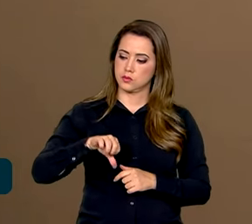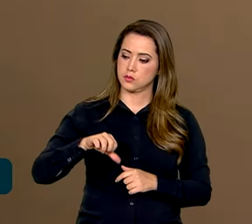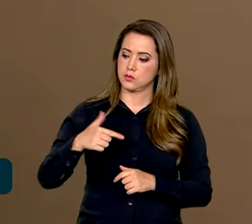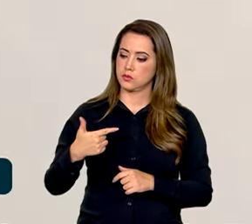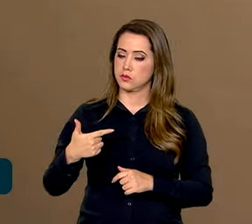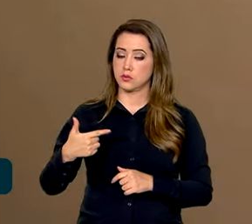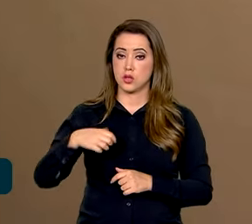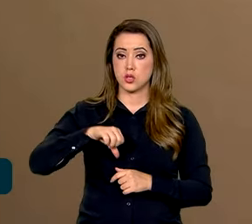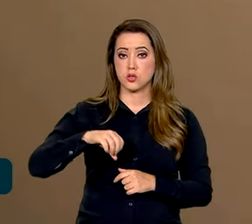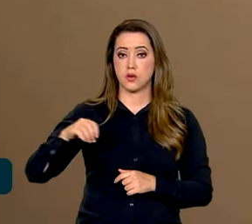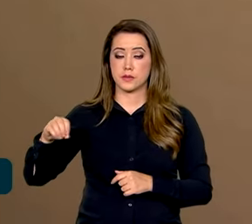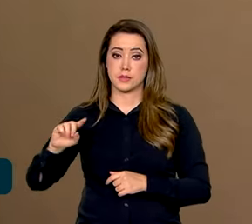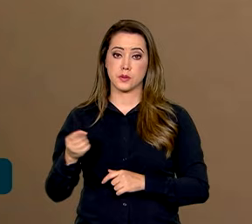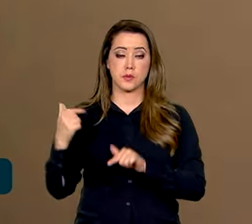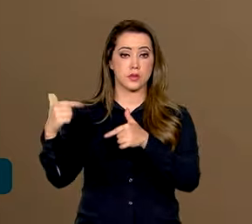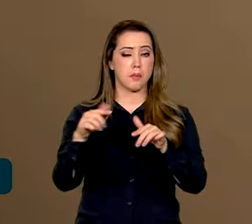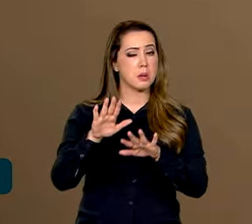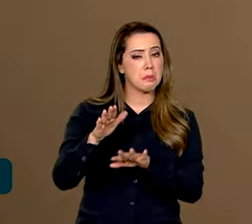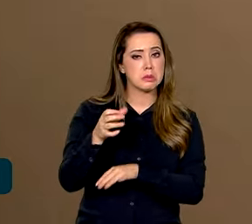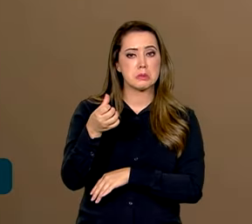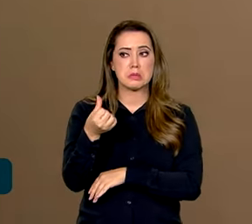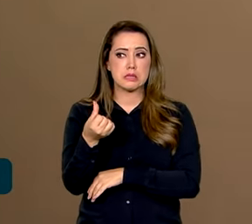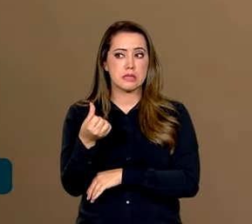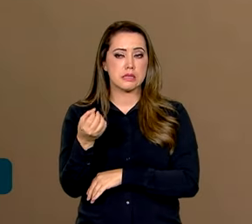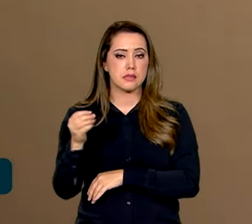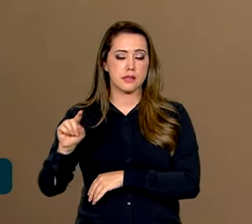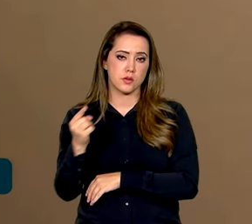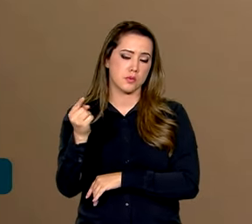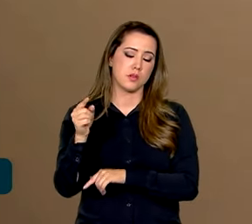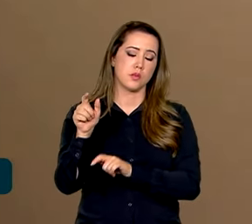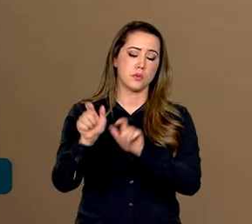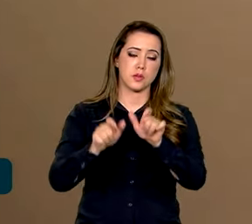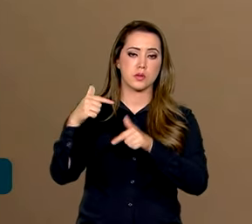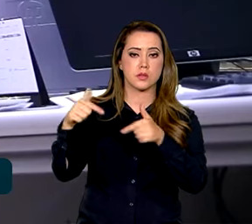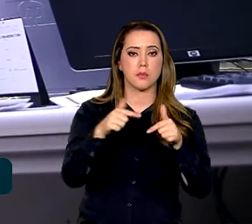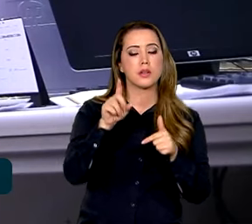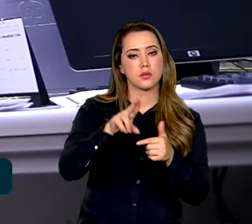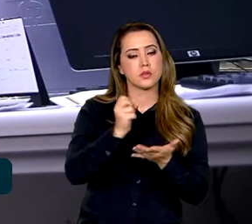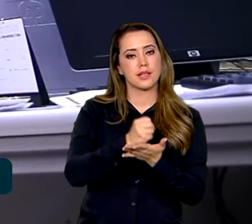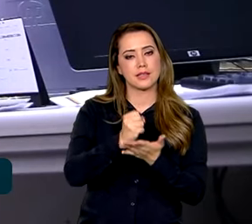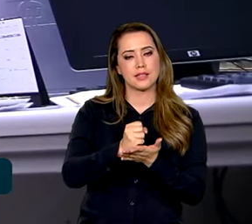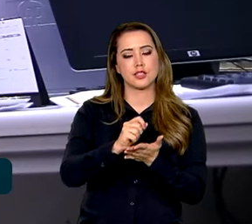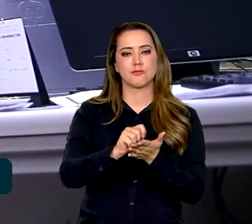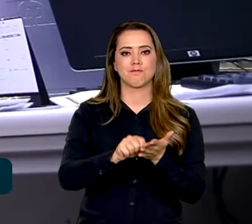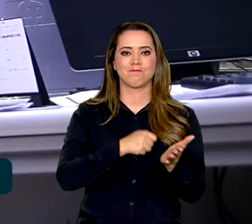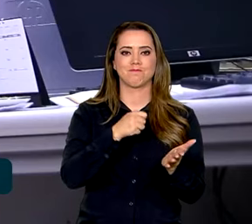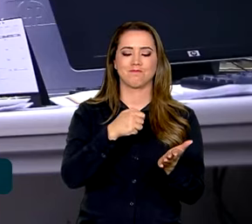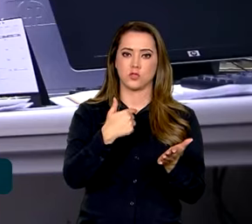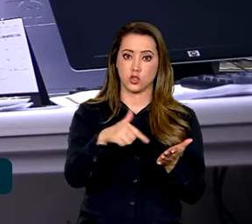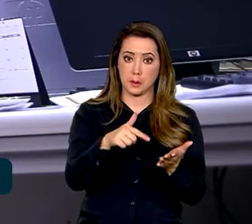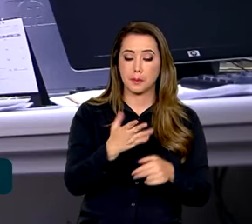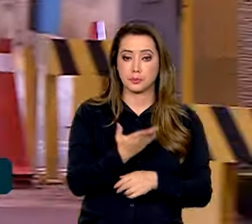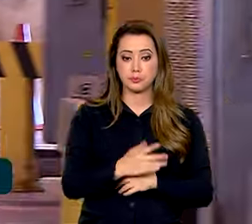900 mil trabalhadores, cerca de 600 mil foi por meio da carteira de trabalho. A PNAD verificou que a taxa